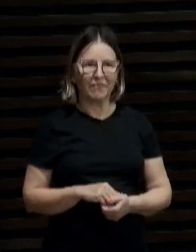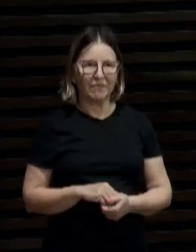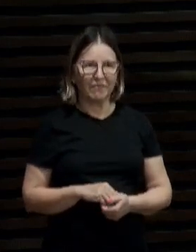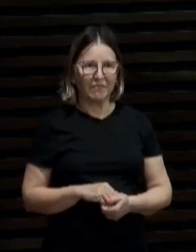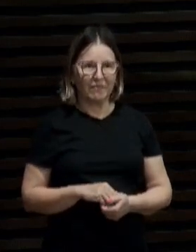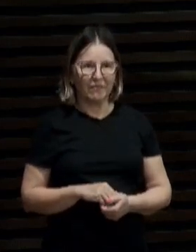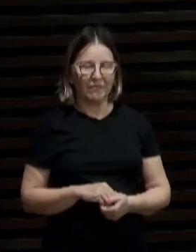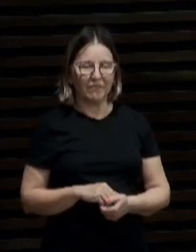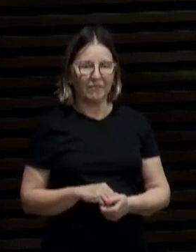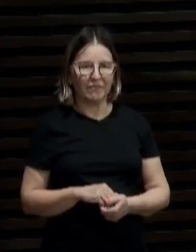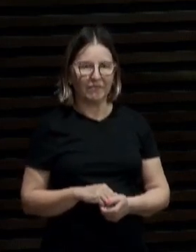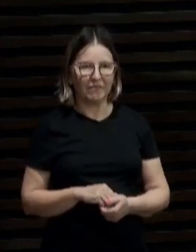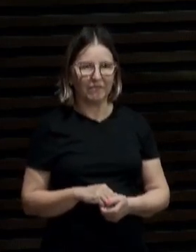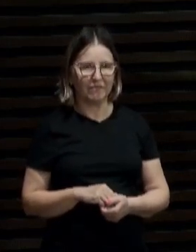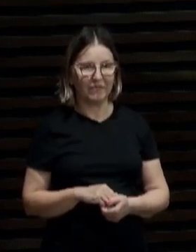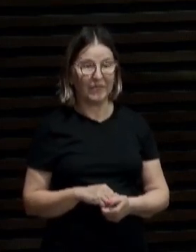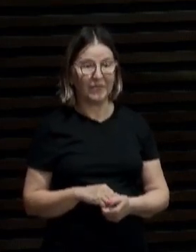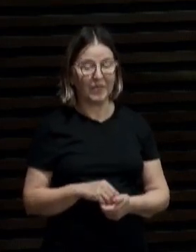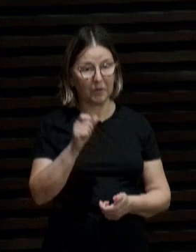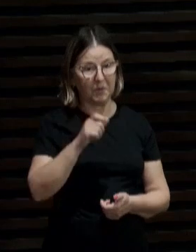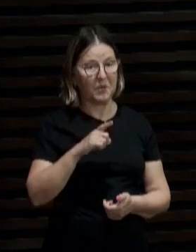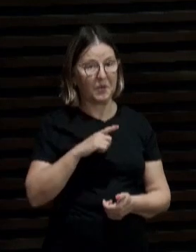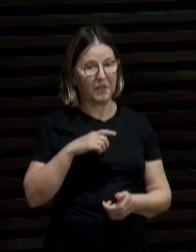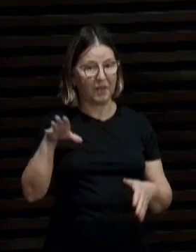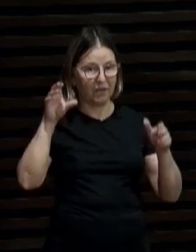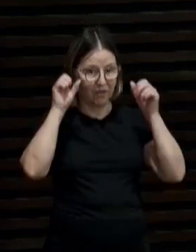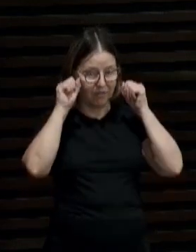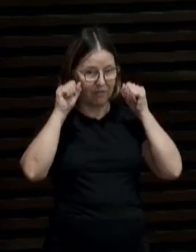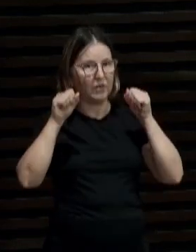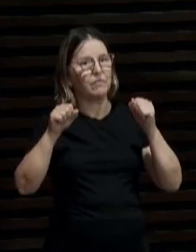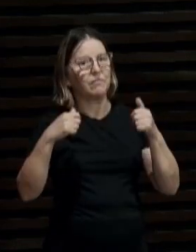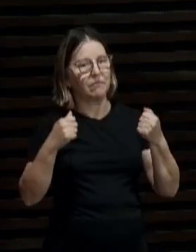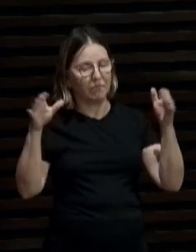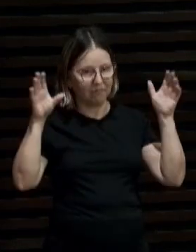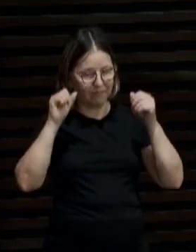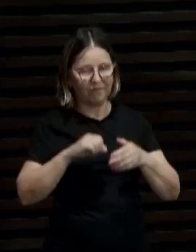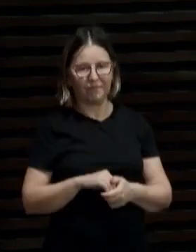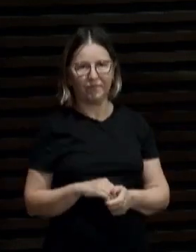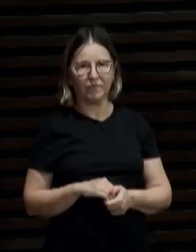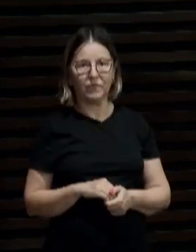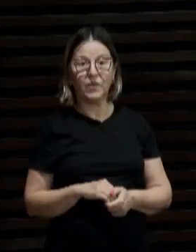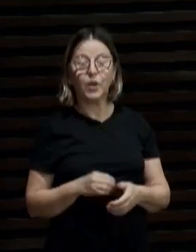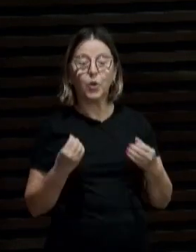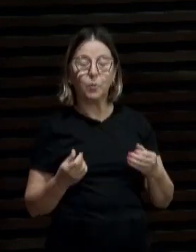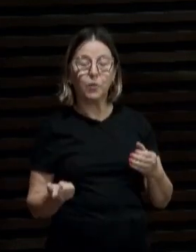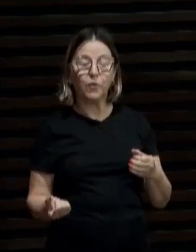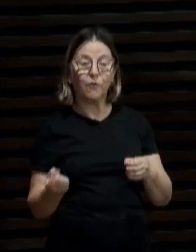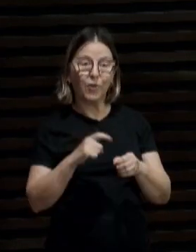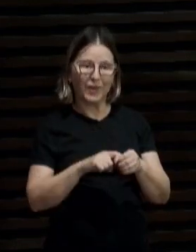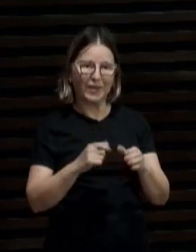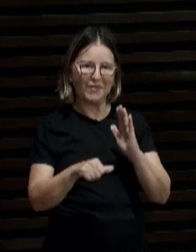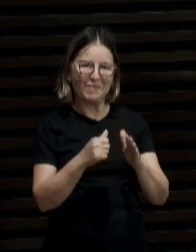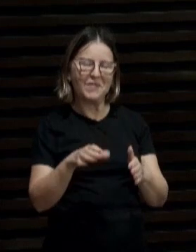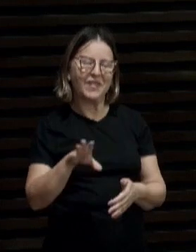Quem tem ouvidos para ouvir, ouça, né? Como voltar ao primeiro amor então, meus irmãos? Queridos, se há algum